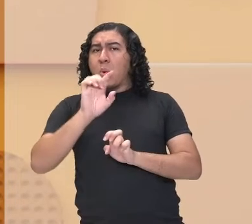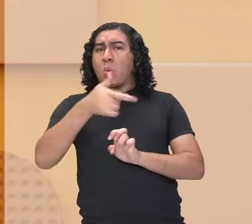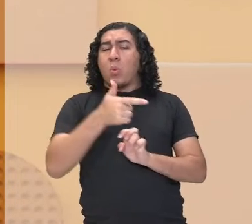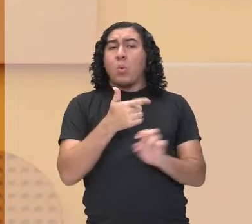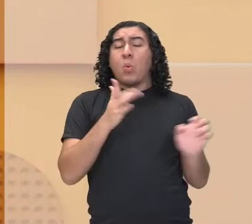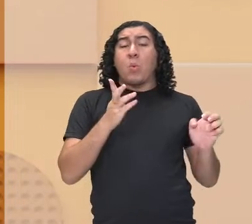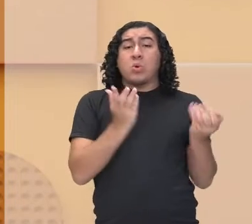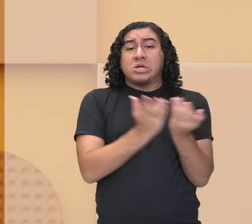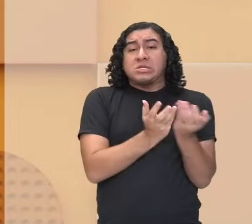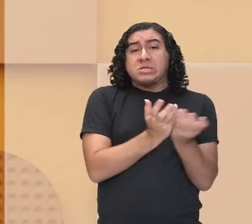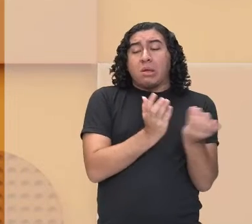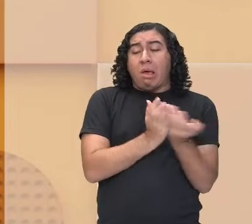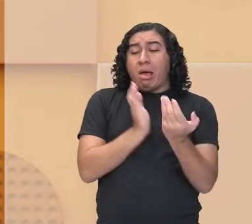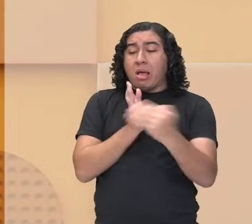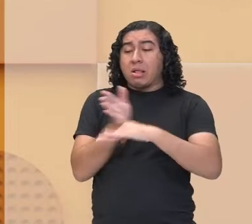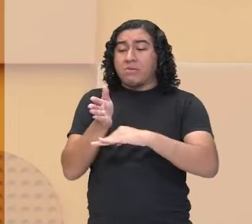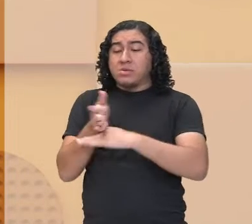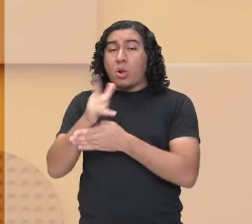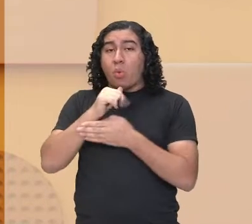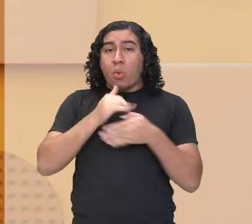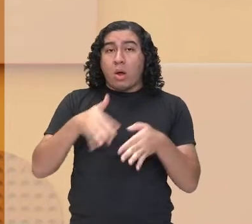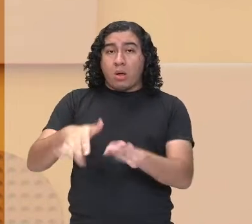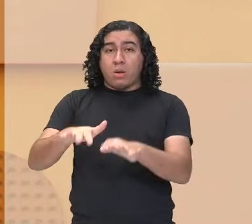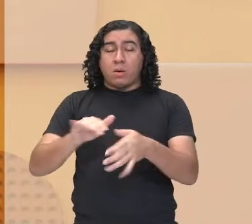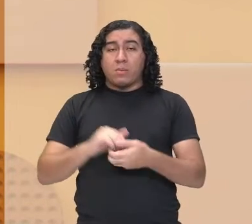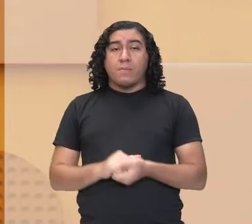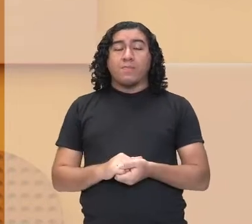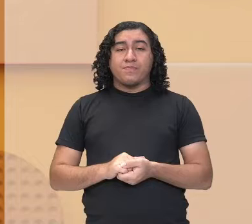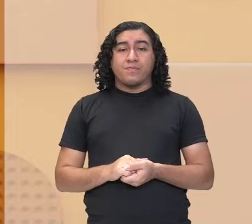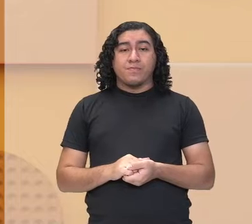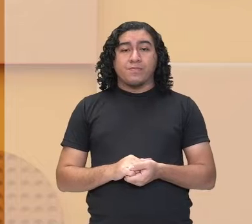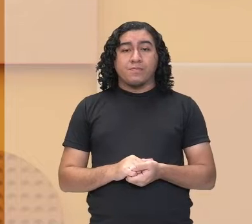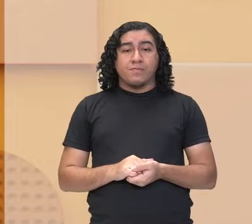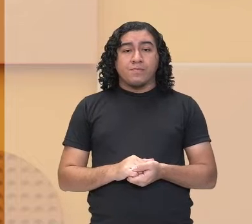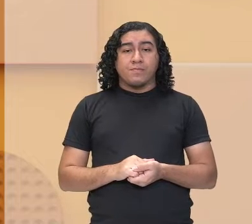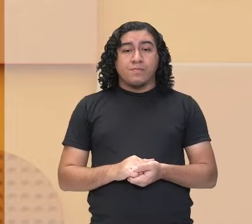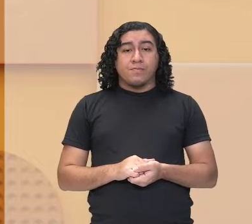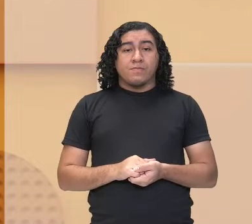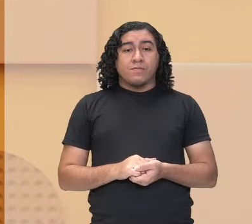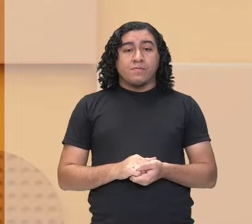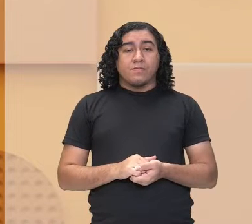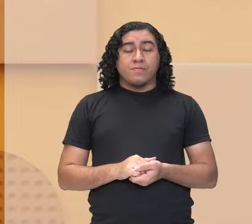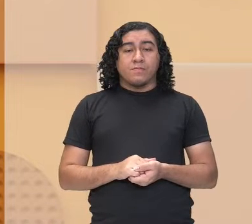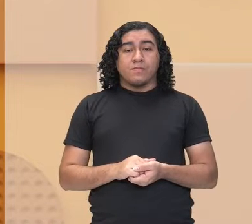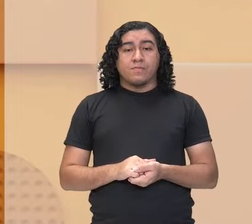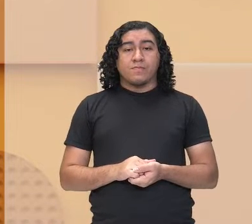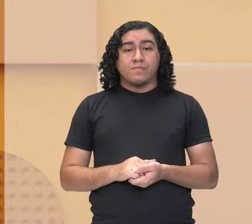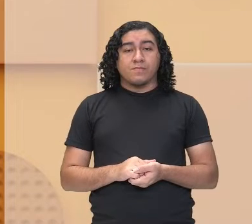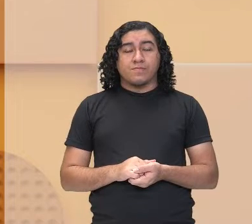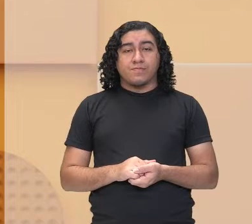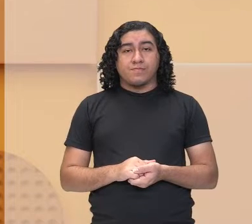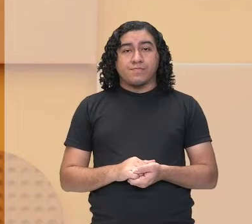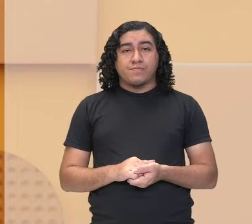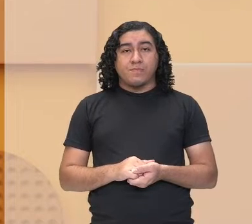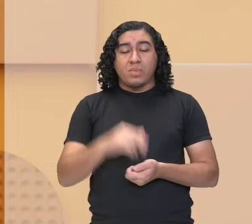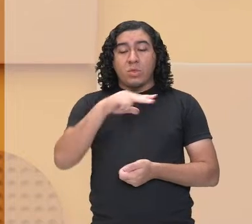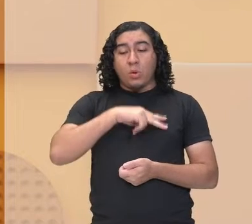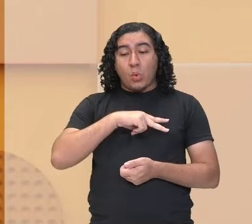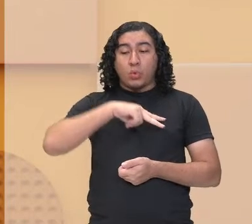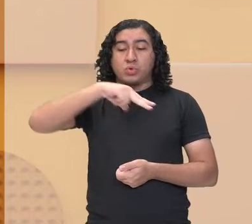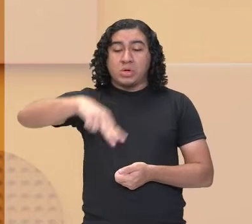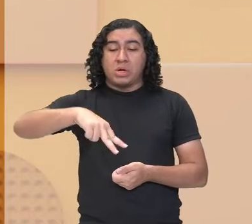cristãos. Então, em decorrência disso, os portugueses, que serão ali a primeira nação a se formar enquanto